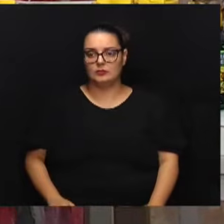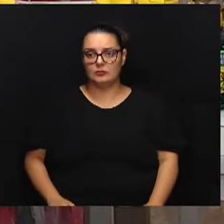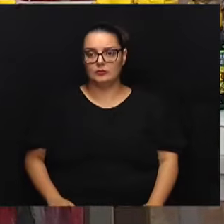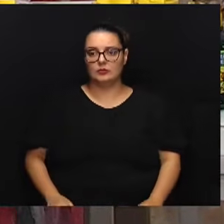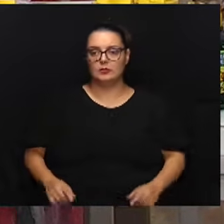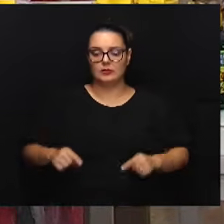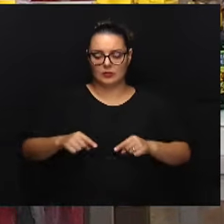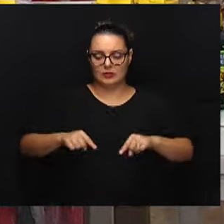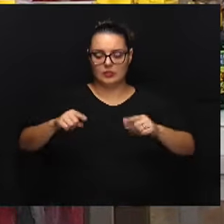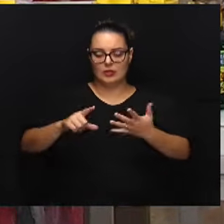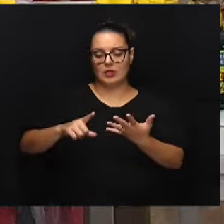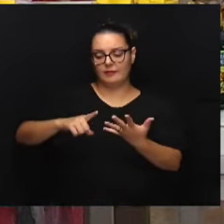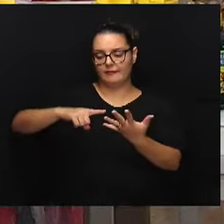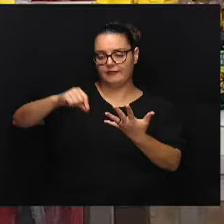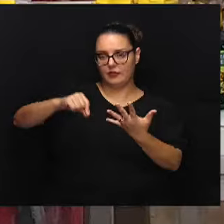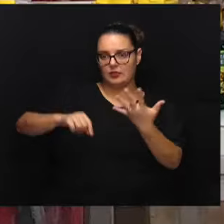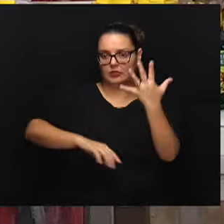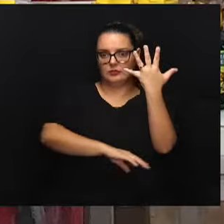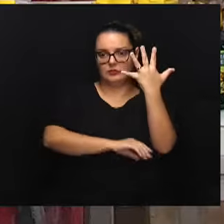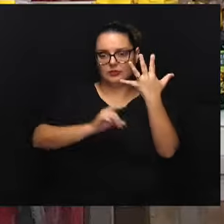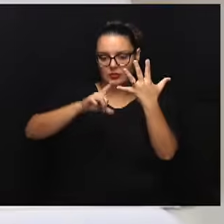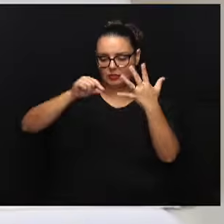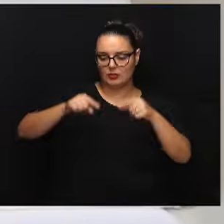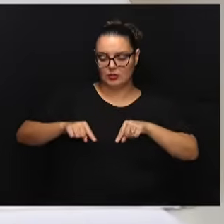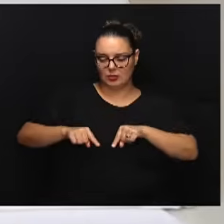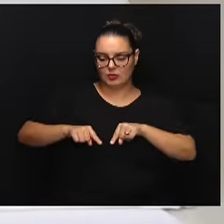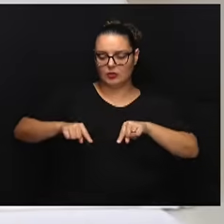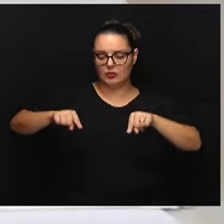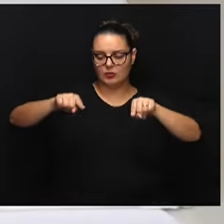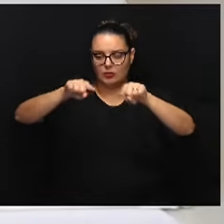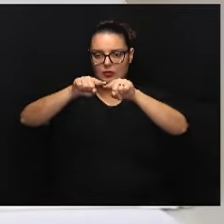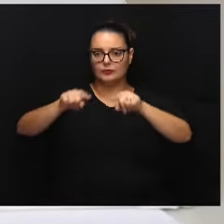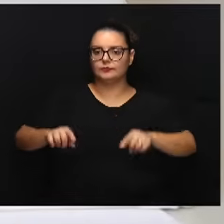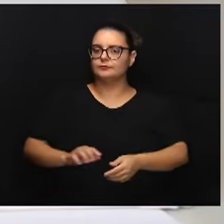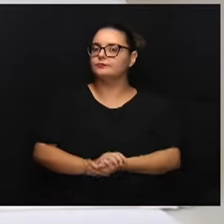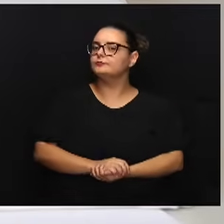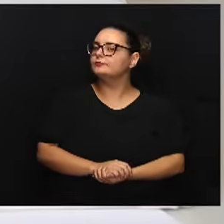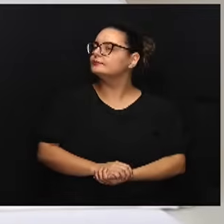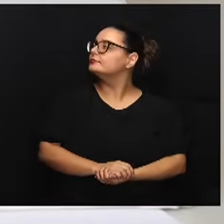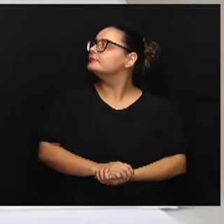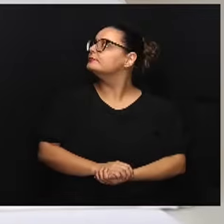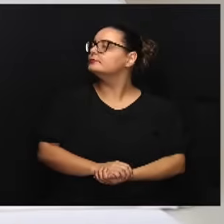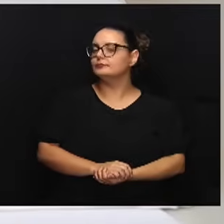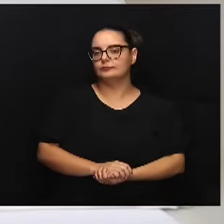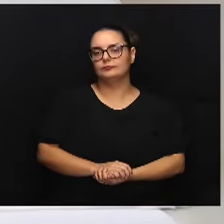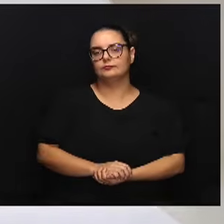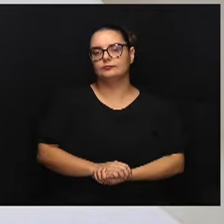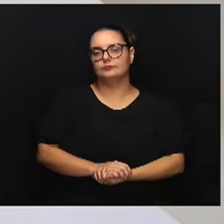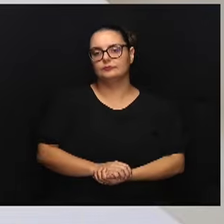folha. Folhas de árvore mesmo, ó. 1, 2.